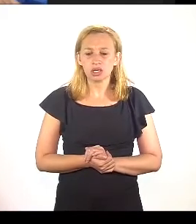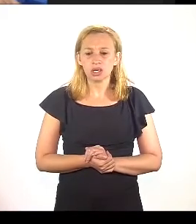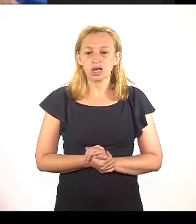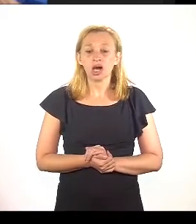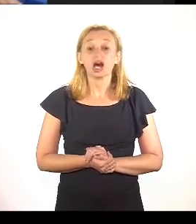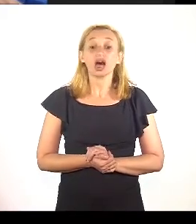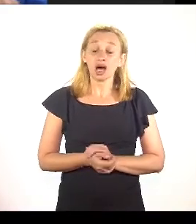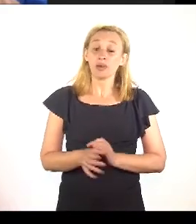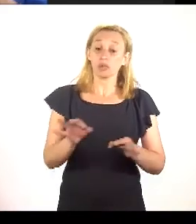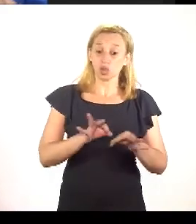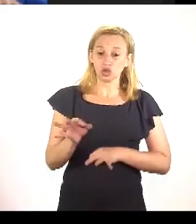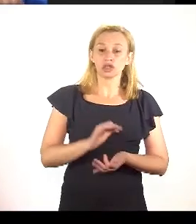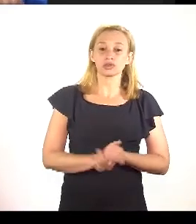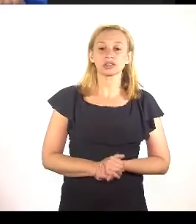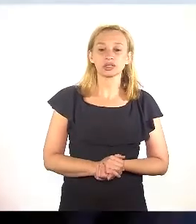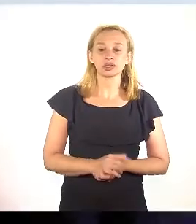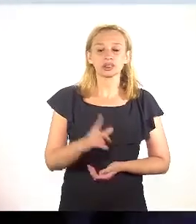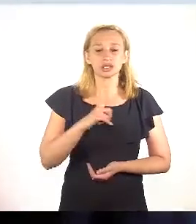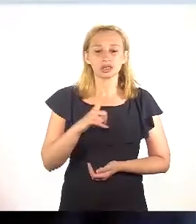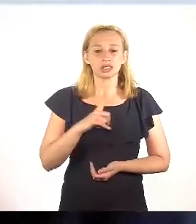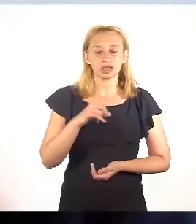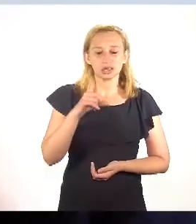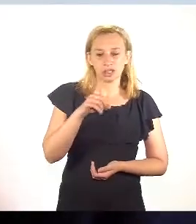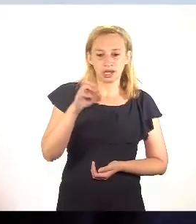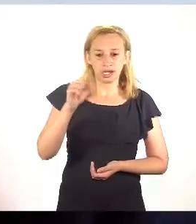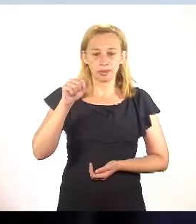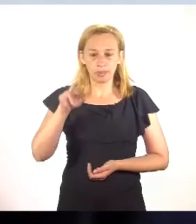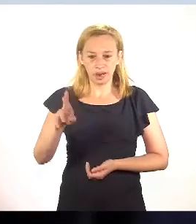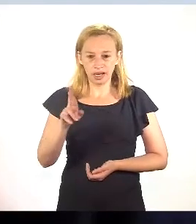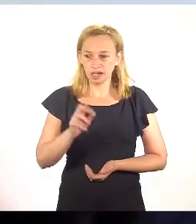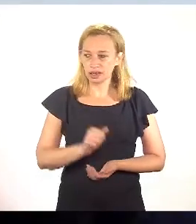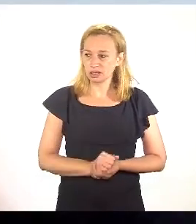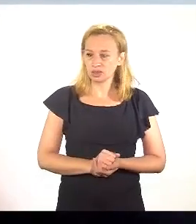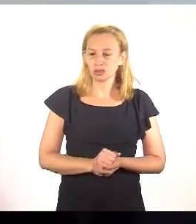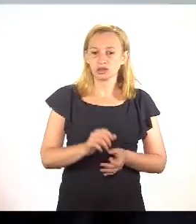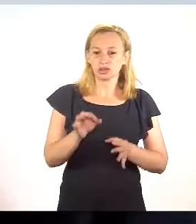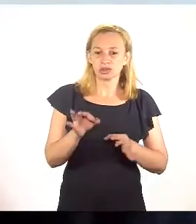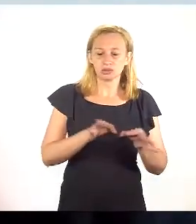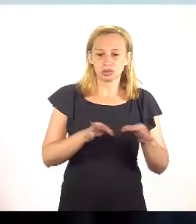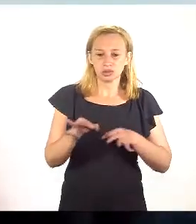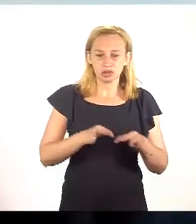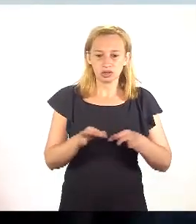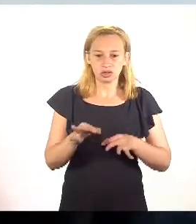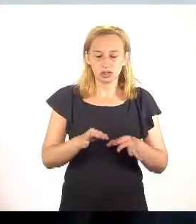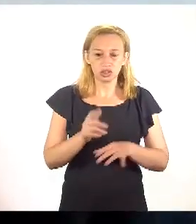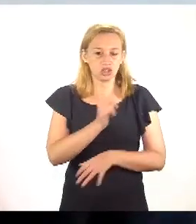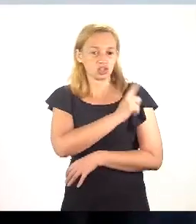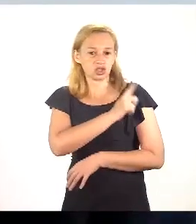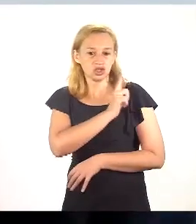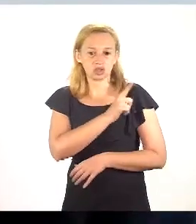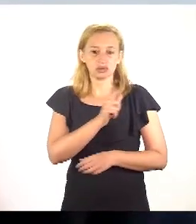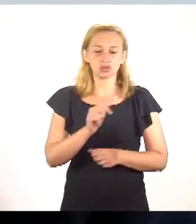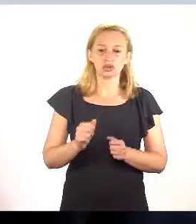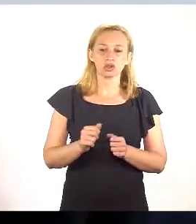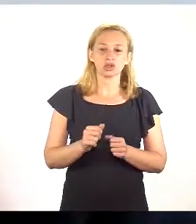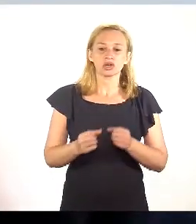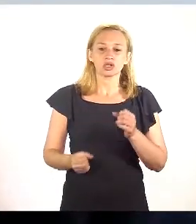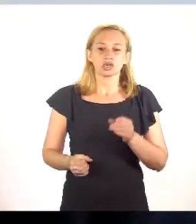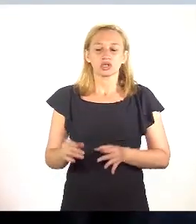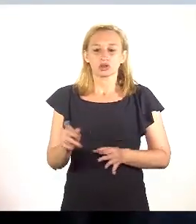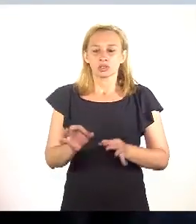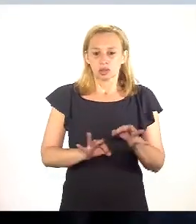Então, existe o PMI, que é um instituto de planejamento que pega boas práticas de gestão de projetos no mundo inteiro.